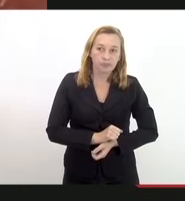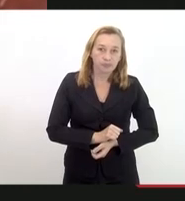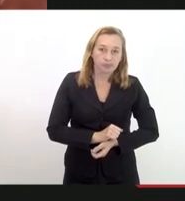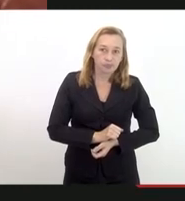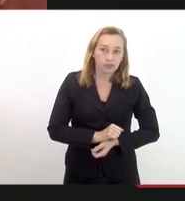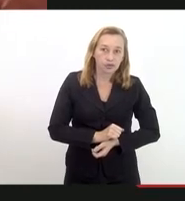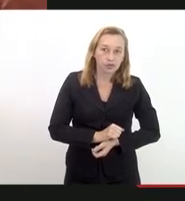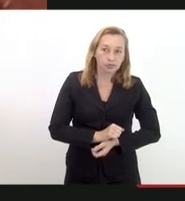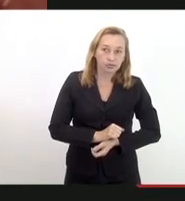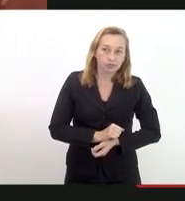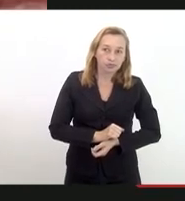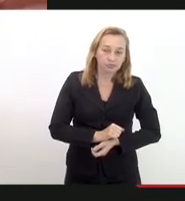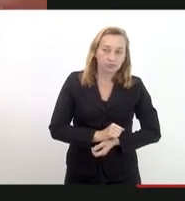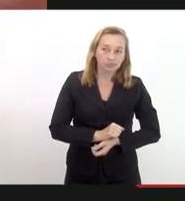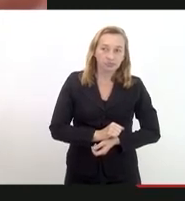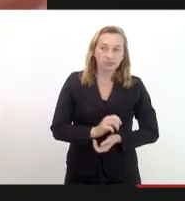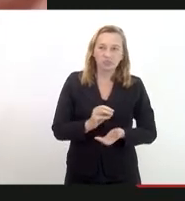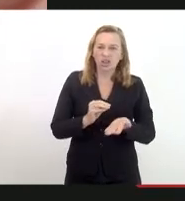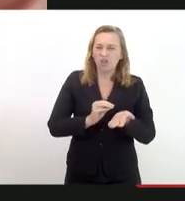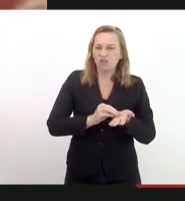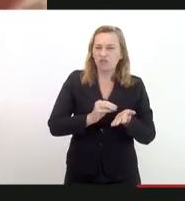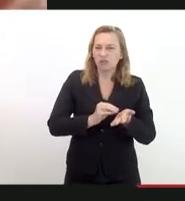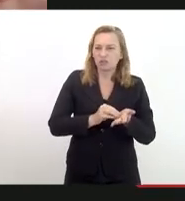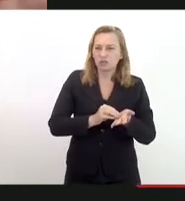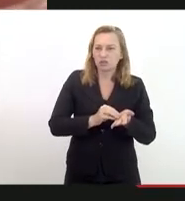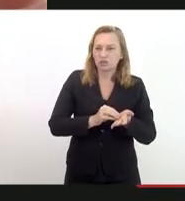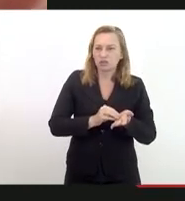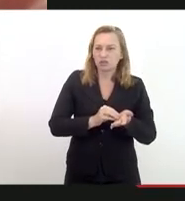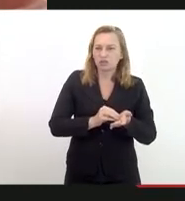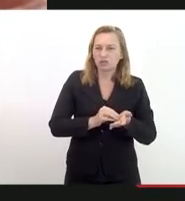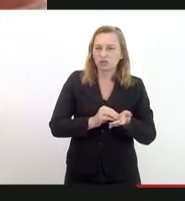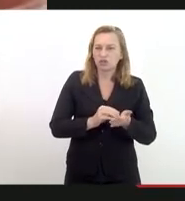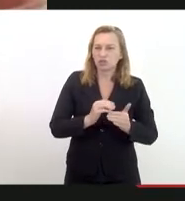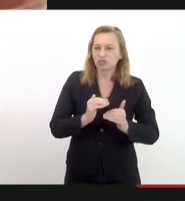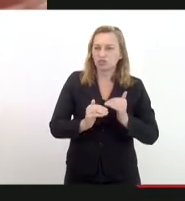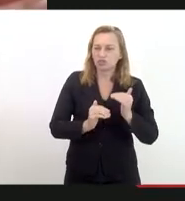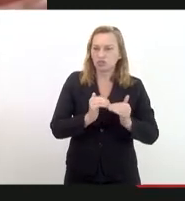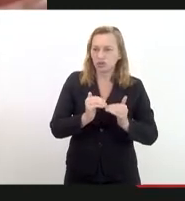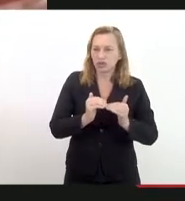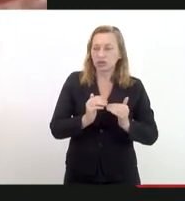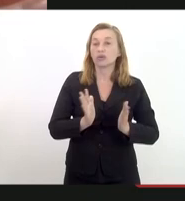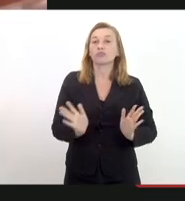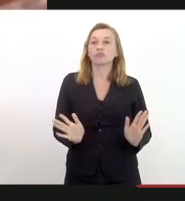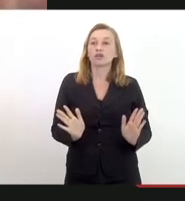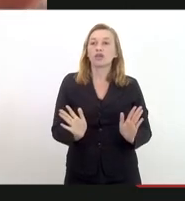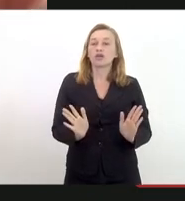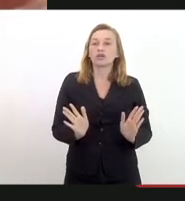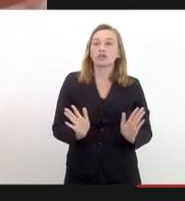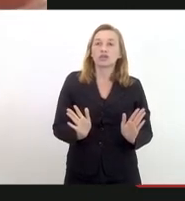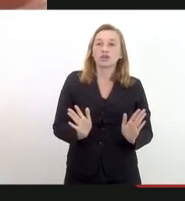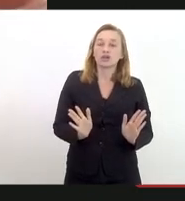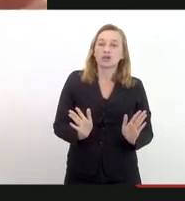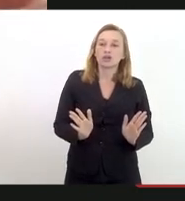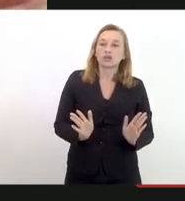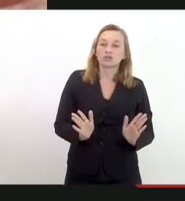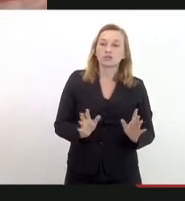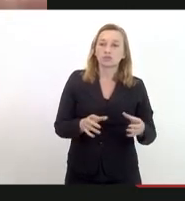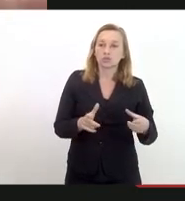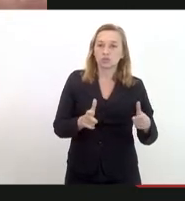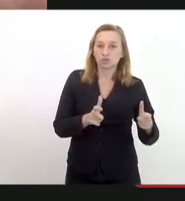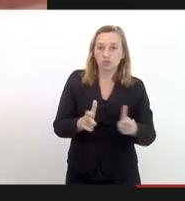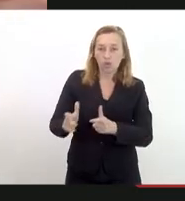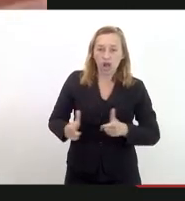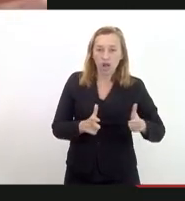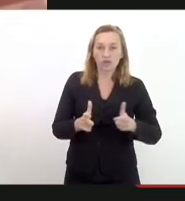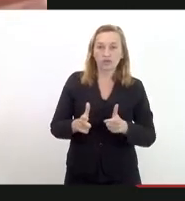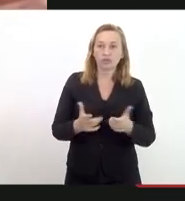muito, muito desordenado, com comunidades que por conta de sua forma